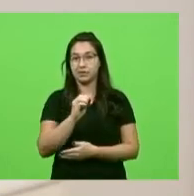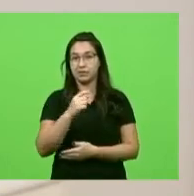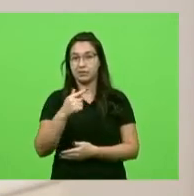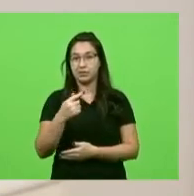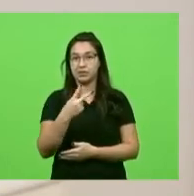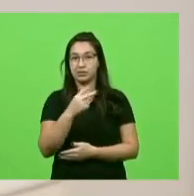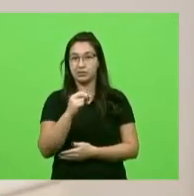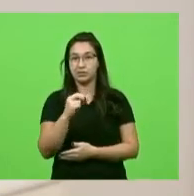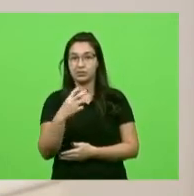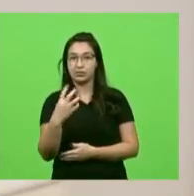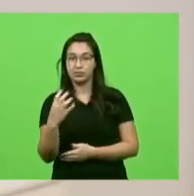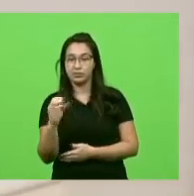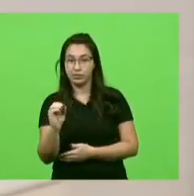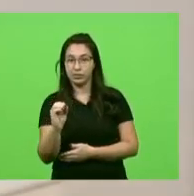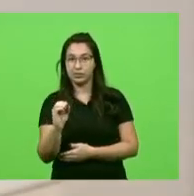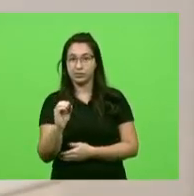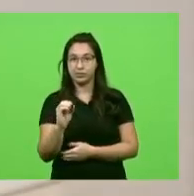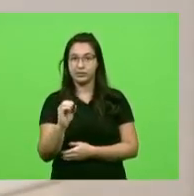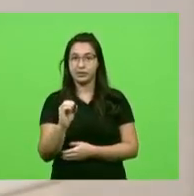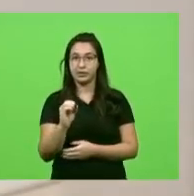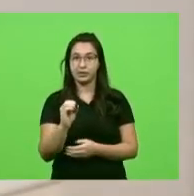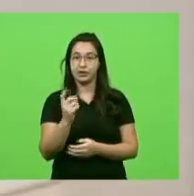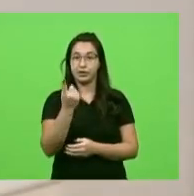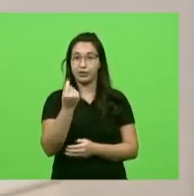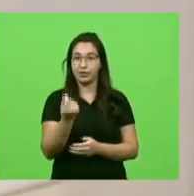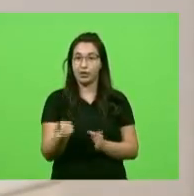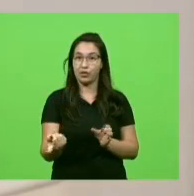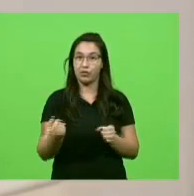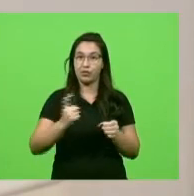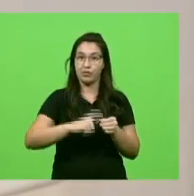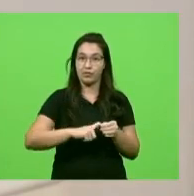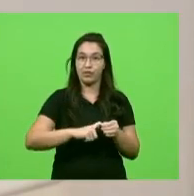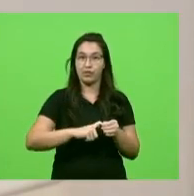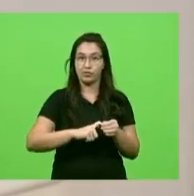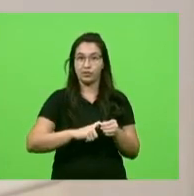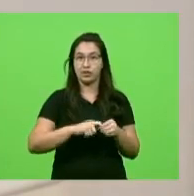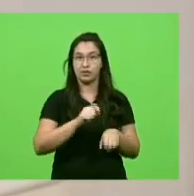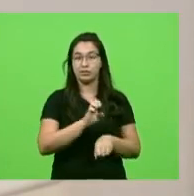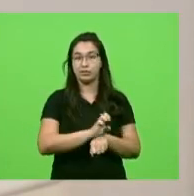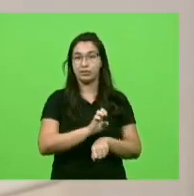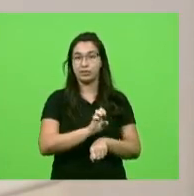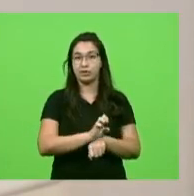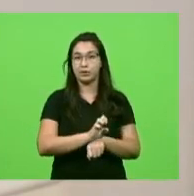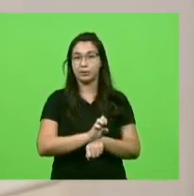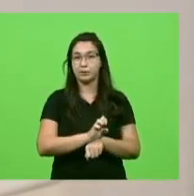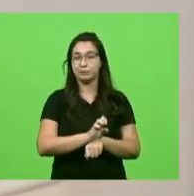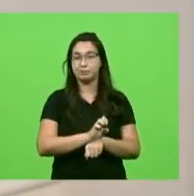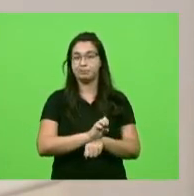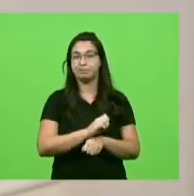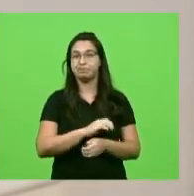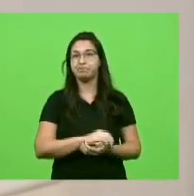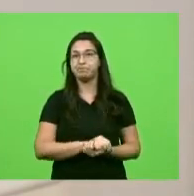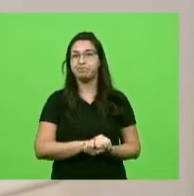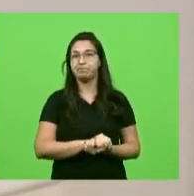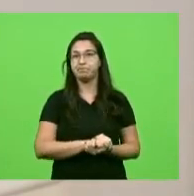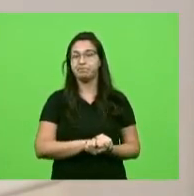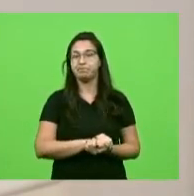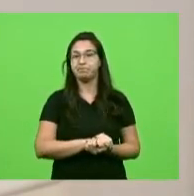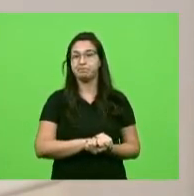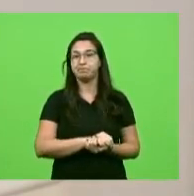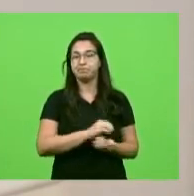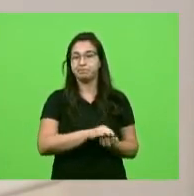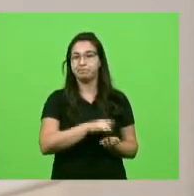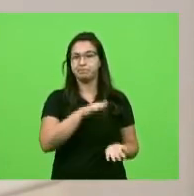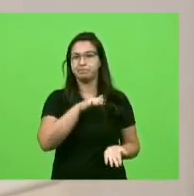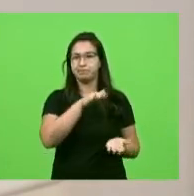3707/2020 e à restituição dos valores aos cofres públicos. Os autos foram encaminhados à Procuradoria-Geral do Estado,